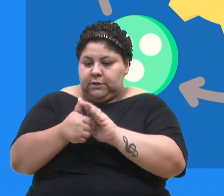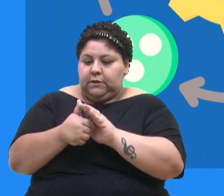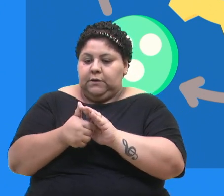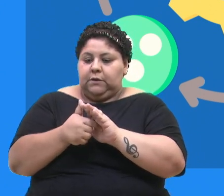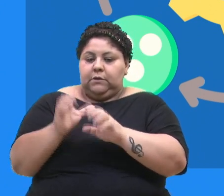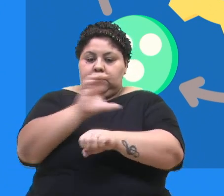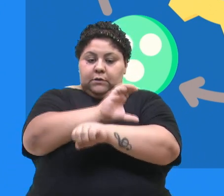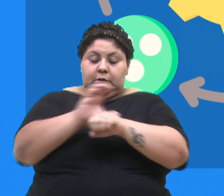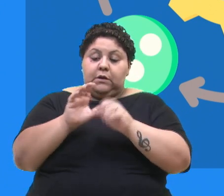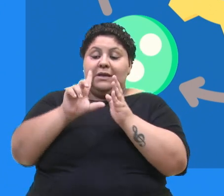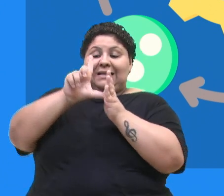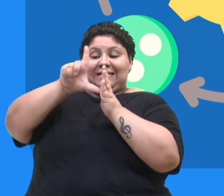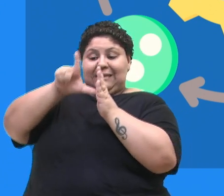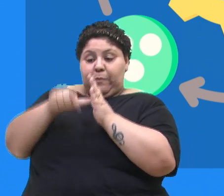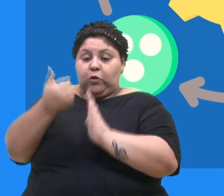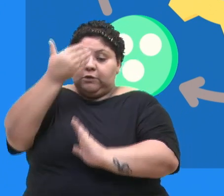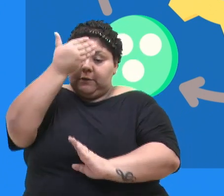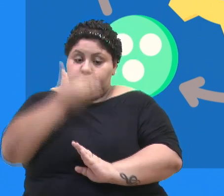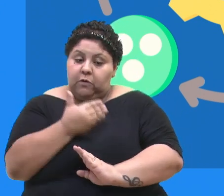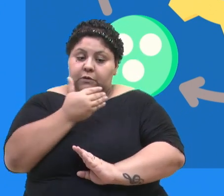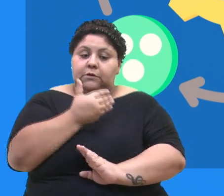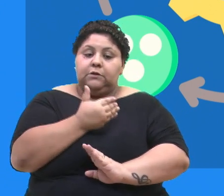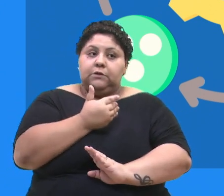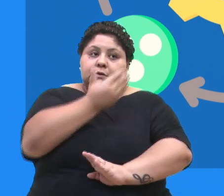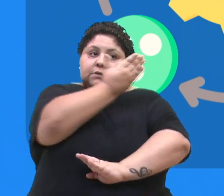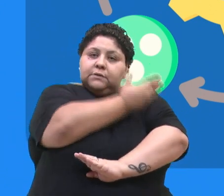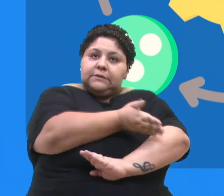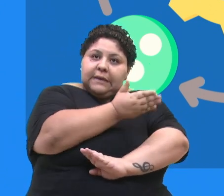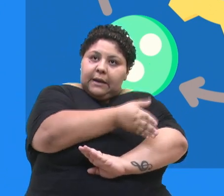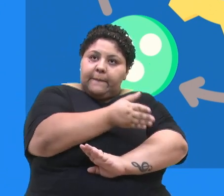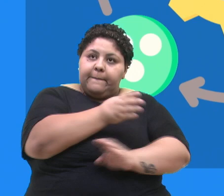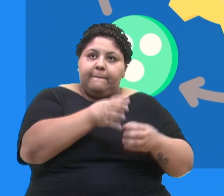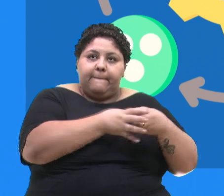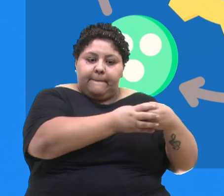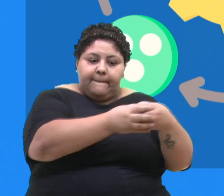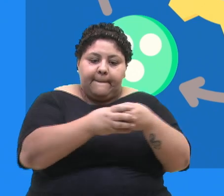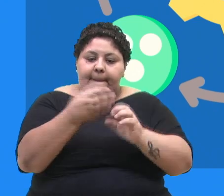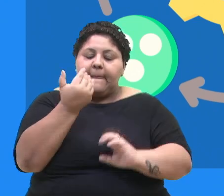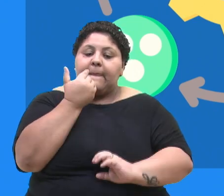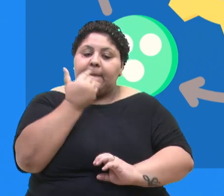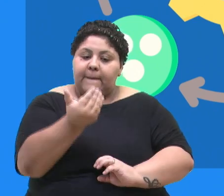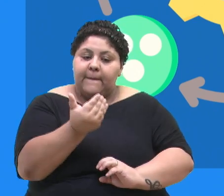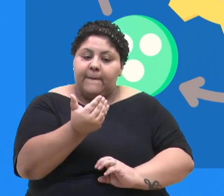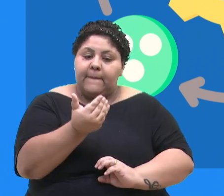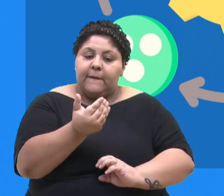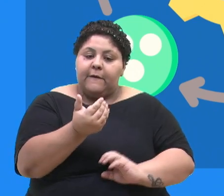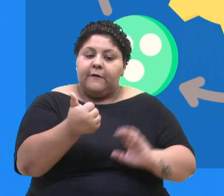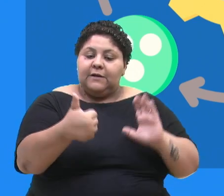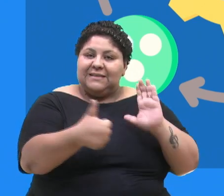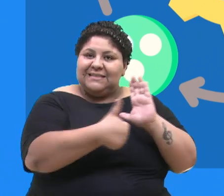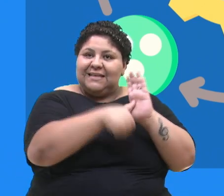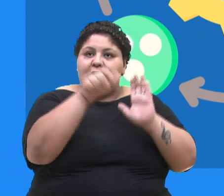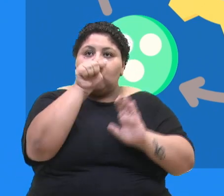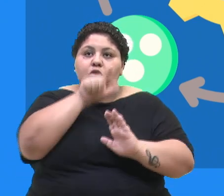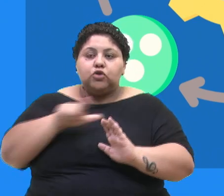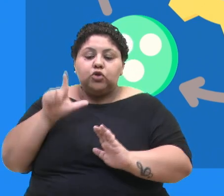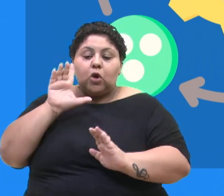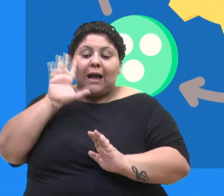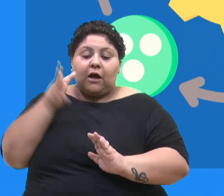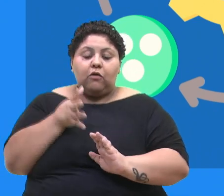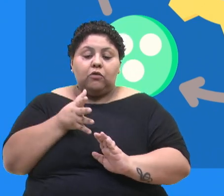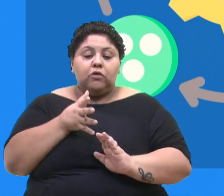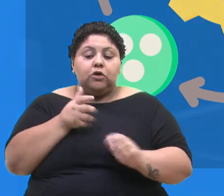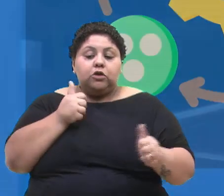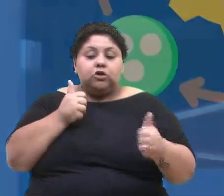e após a comprovação e treinamento das equipes, a solicitação deste selo azul vai acontecer através, né,